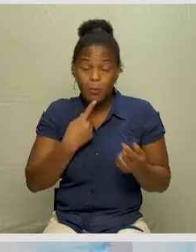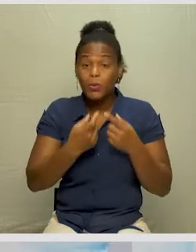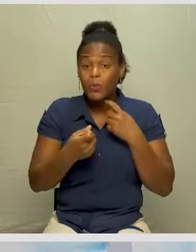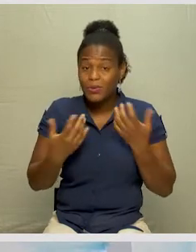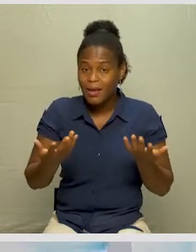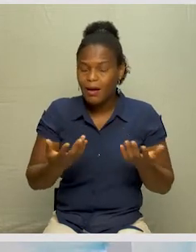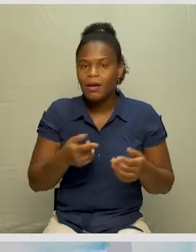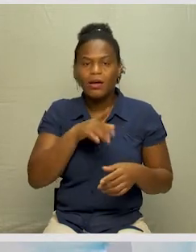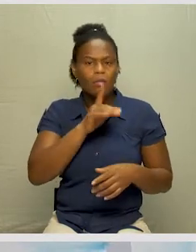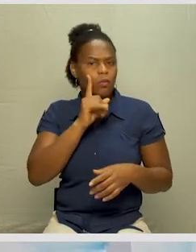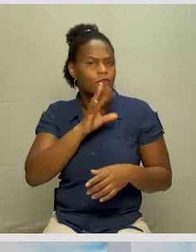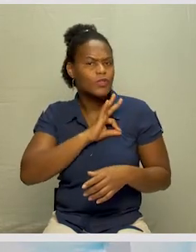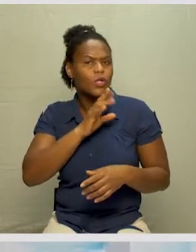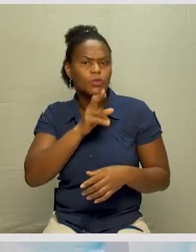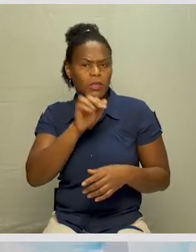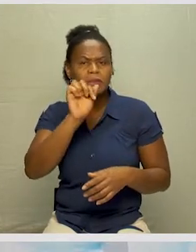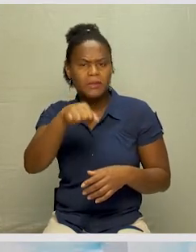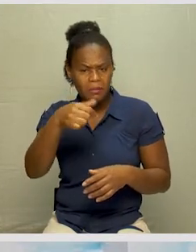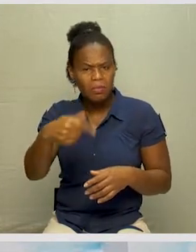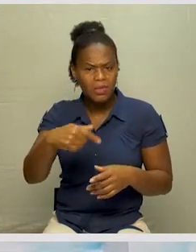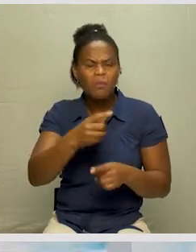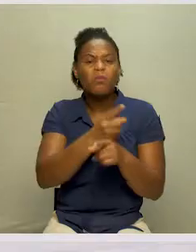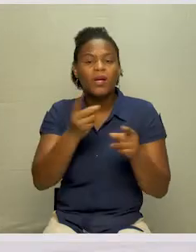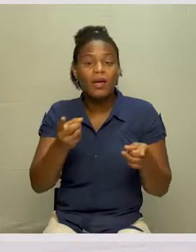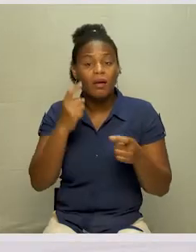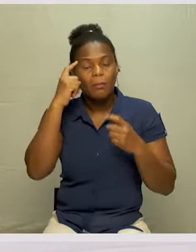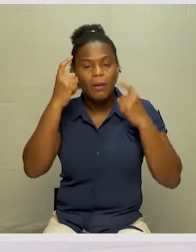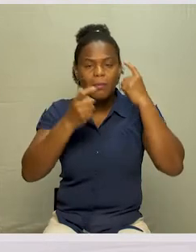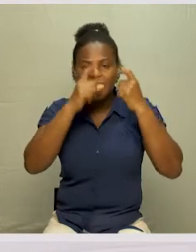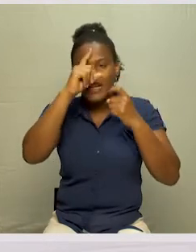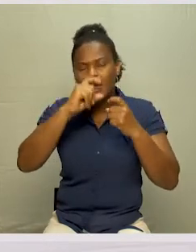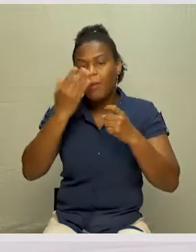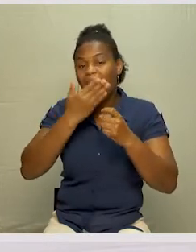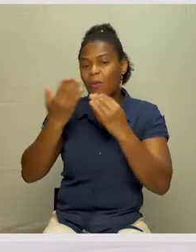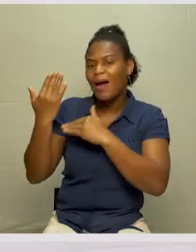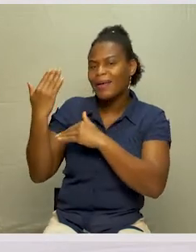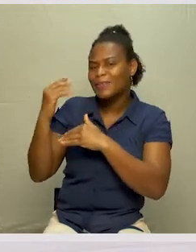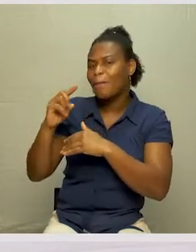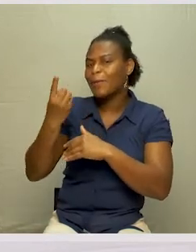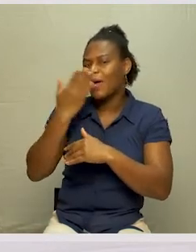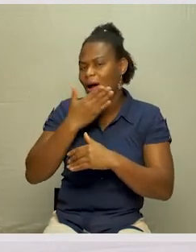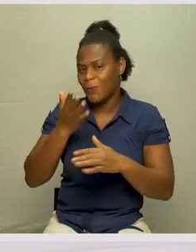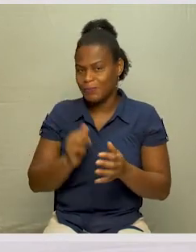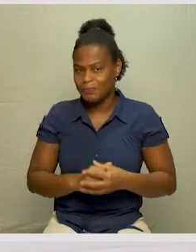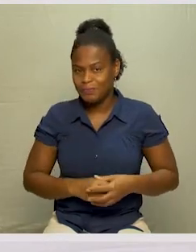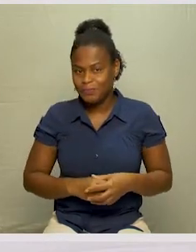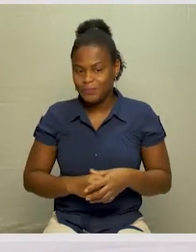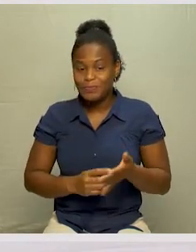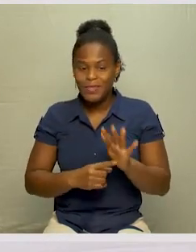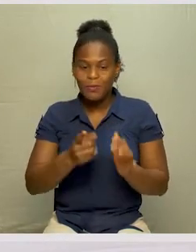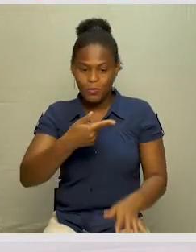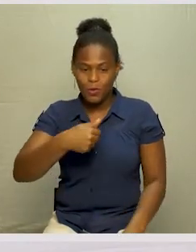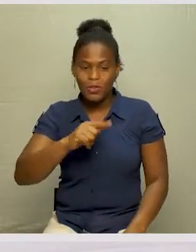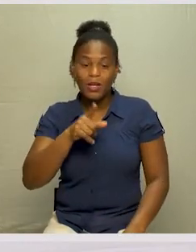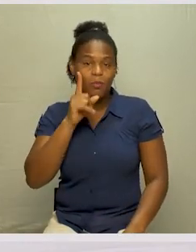financiamento? Tem. Por quê? Vamos pensar e recordar a primeira aula. Nós